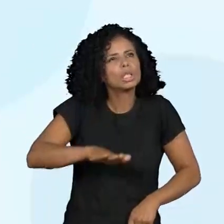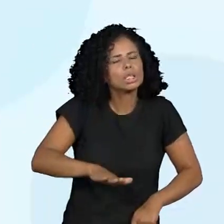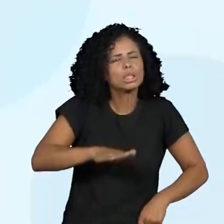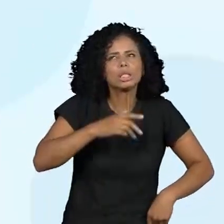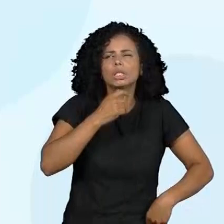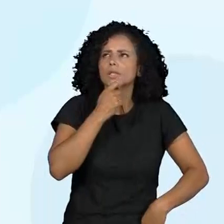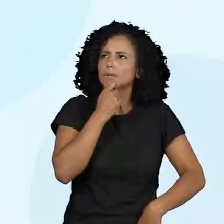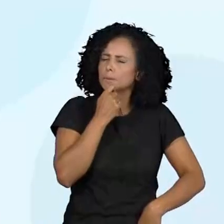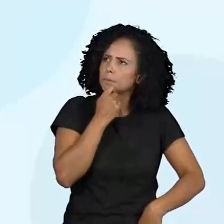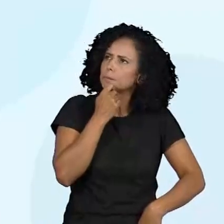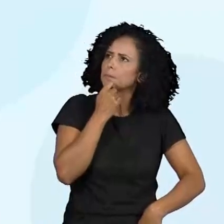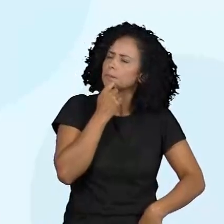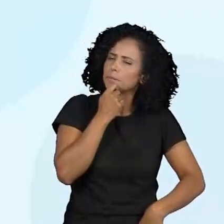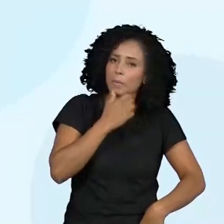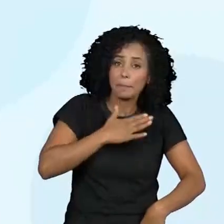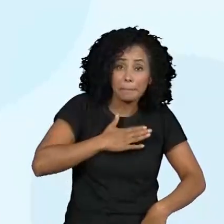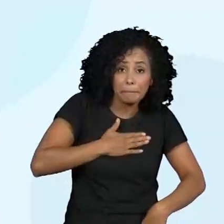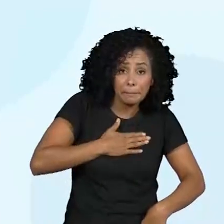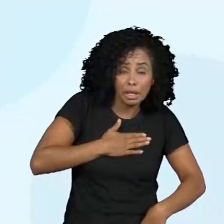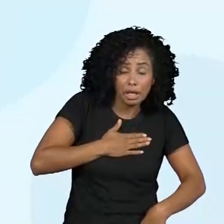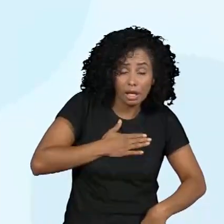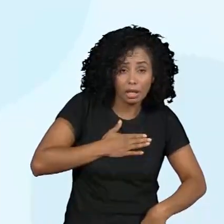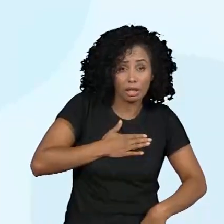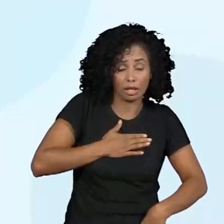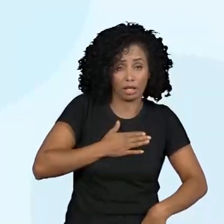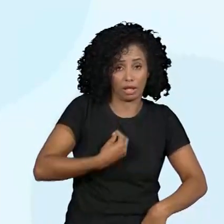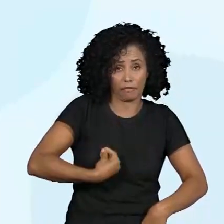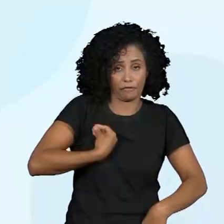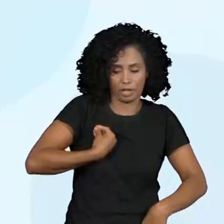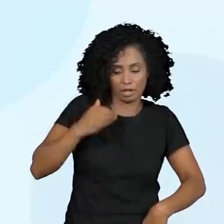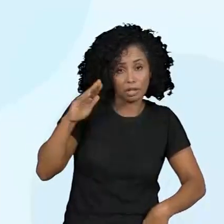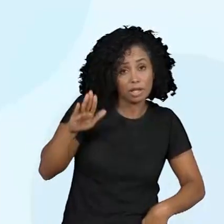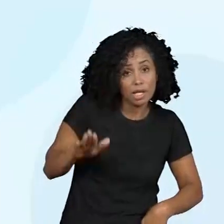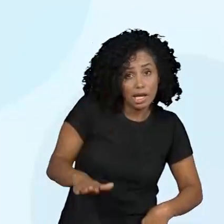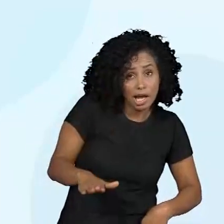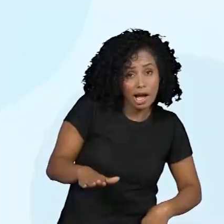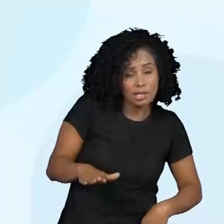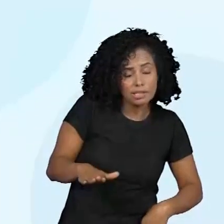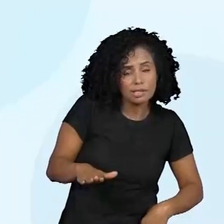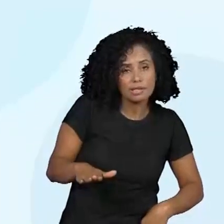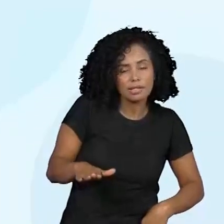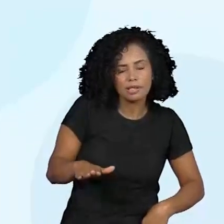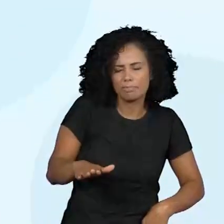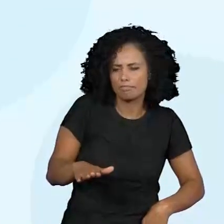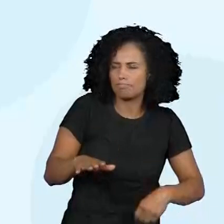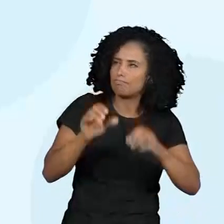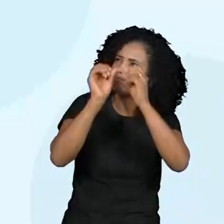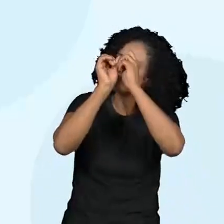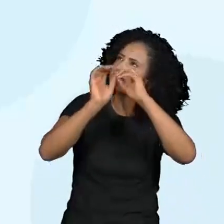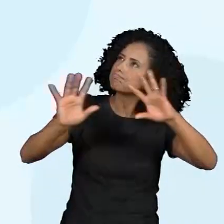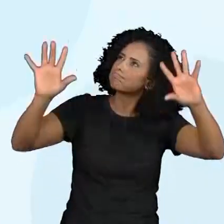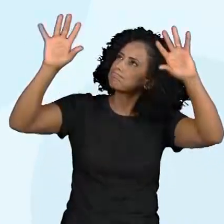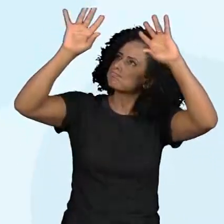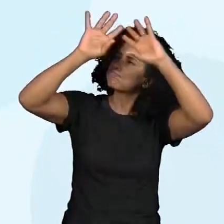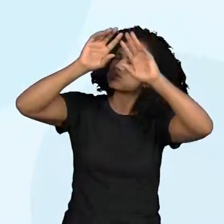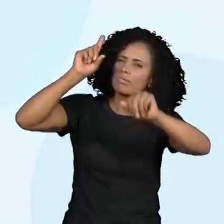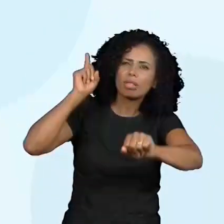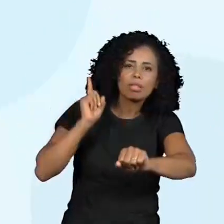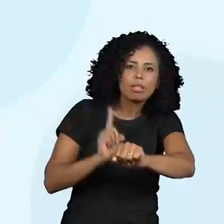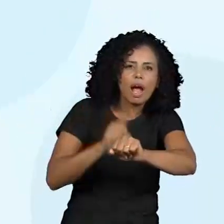não foi porque é passado Então minha infância veio na minha mente